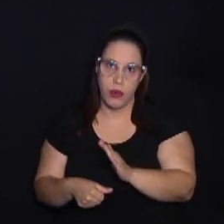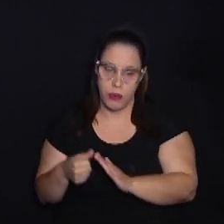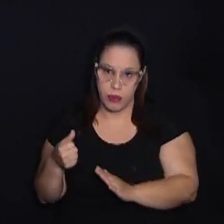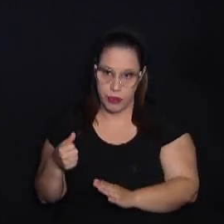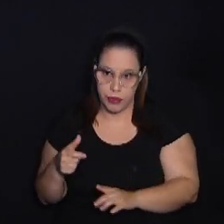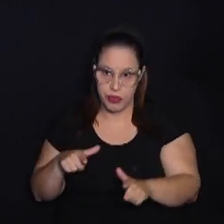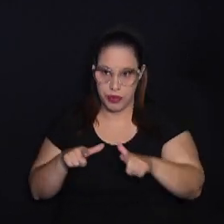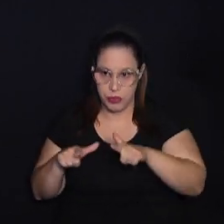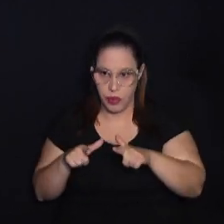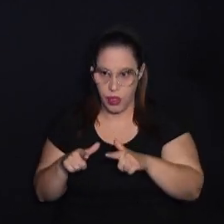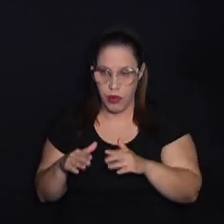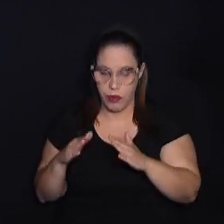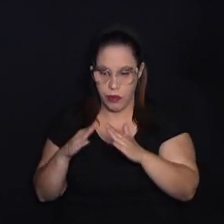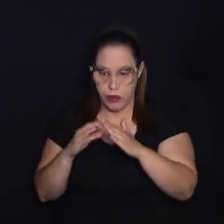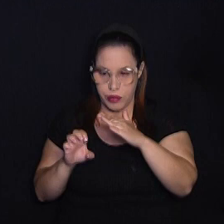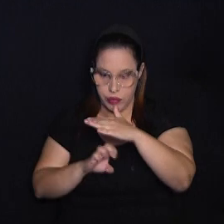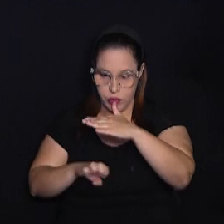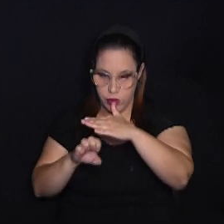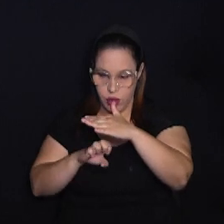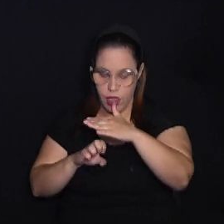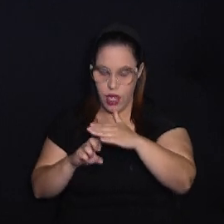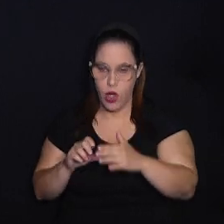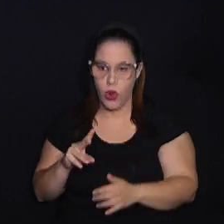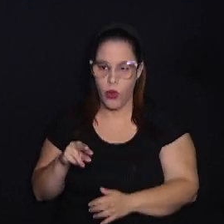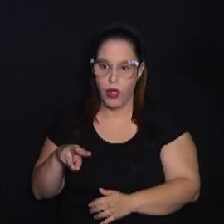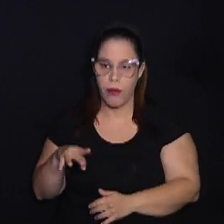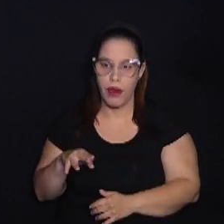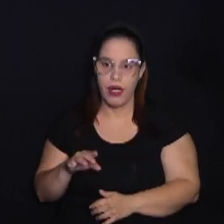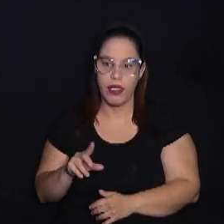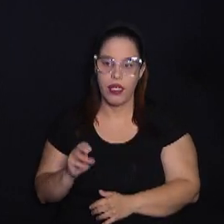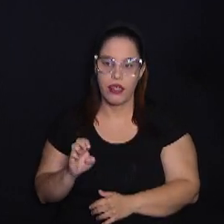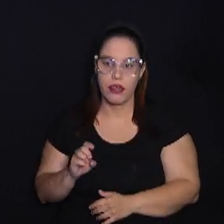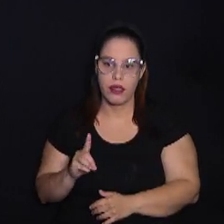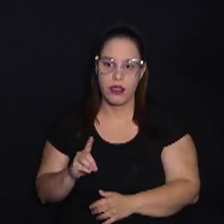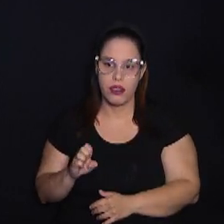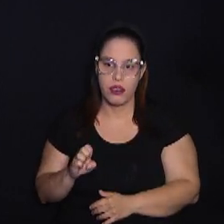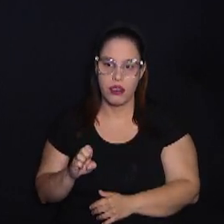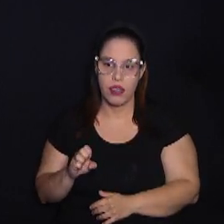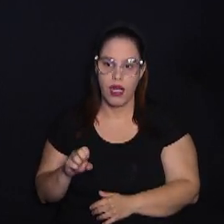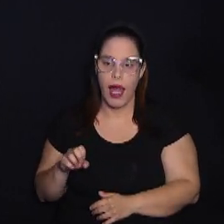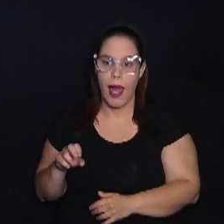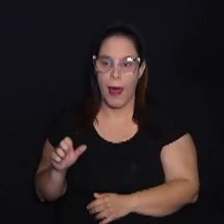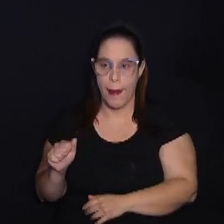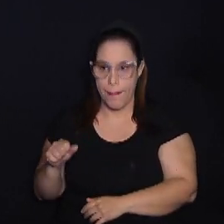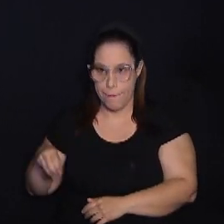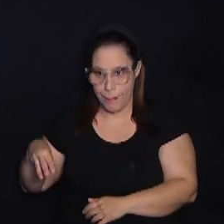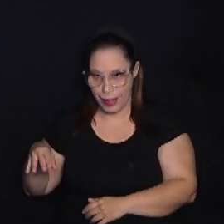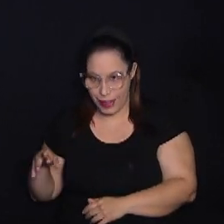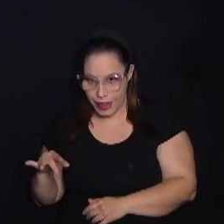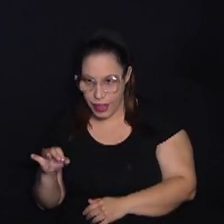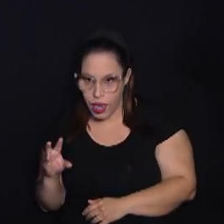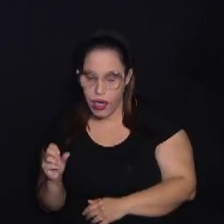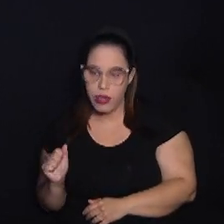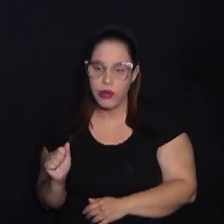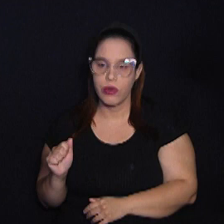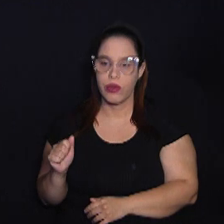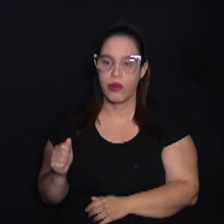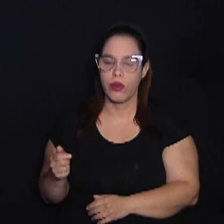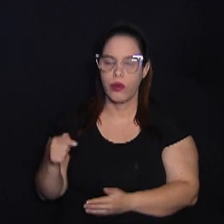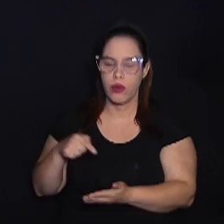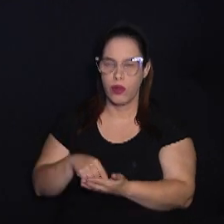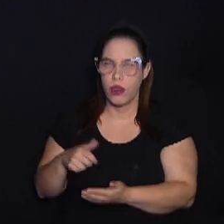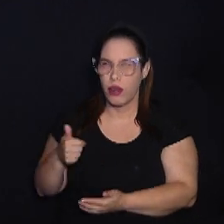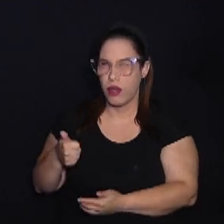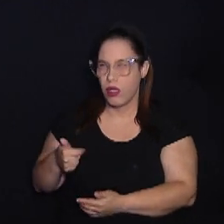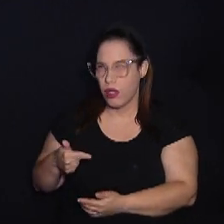se transformou em Sociedade Ramaciato Contabilidade Limitada, em 2014.